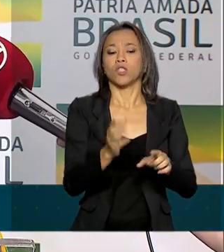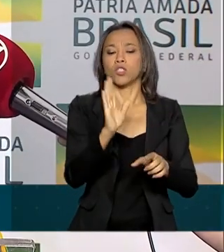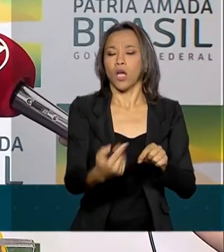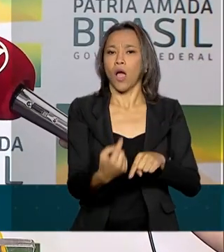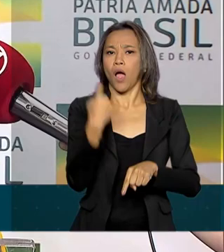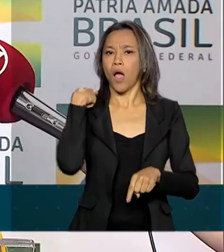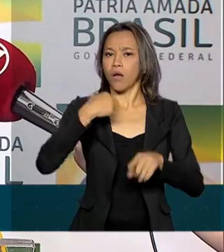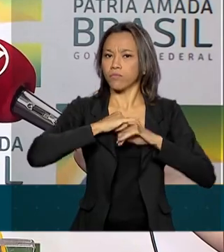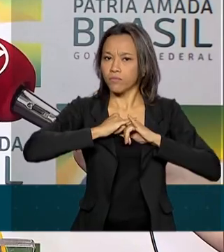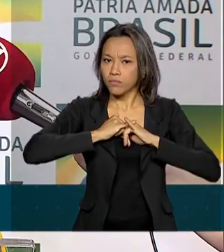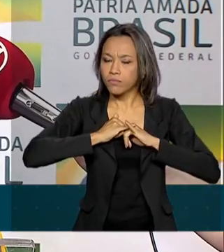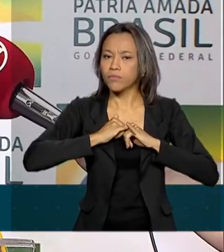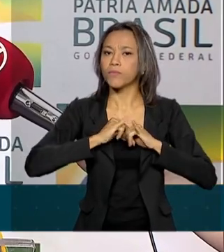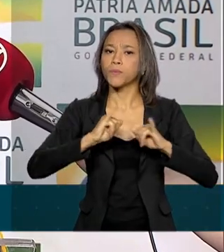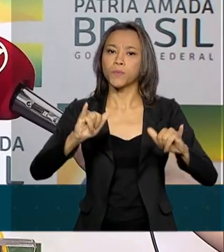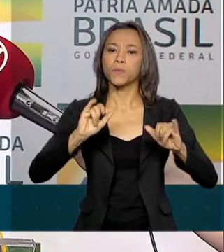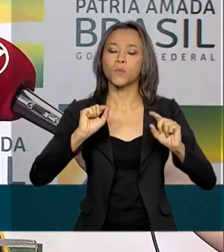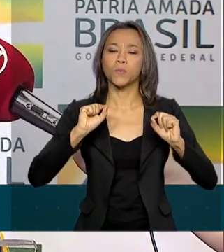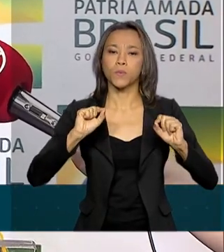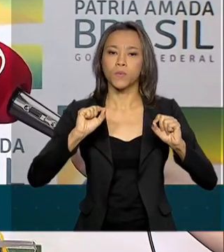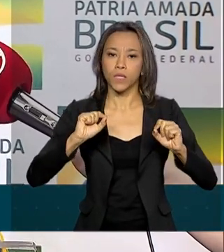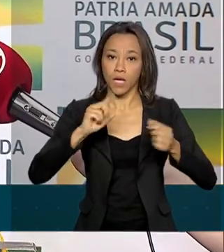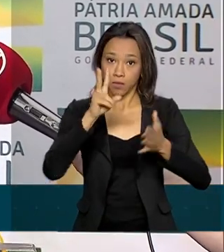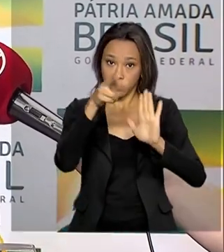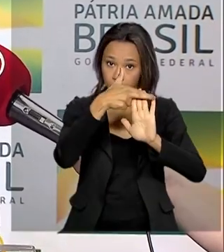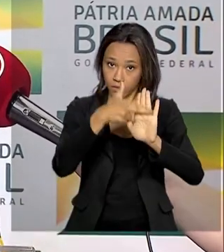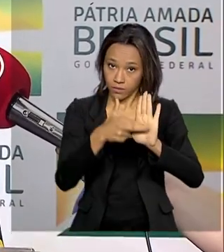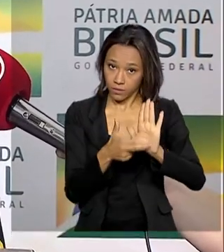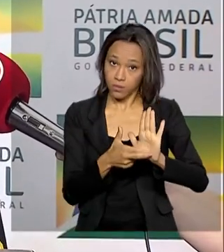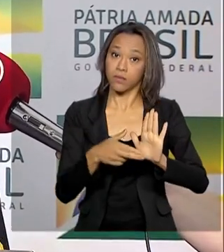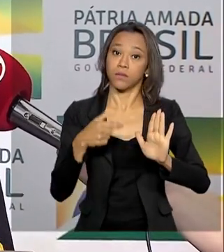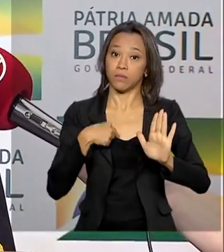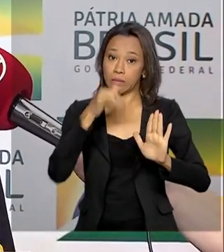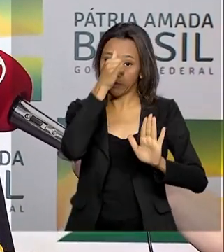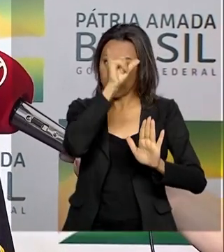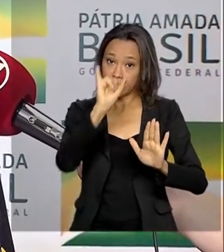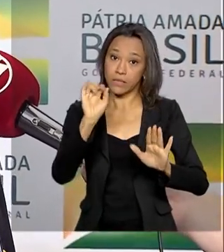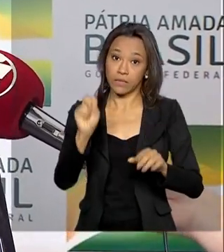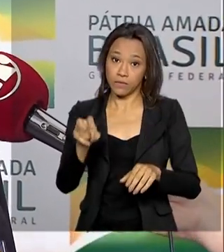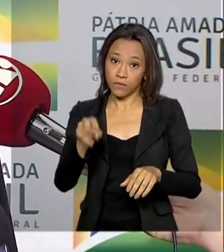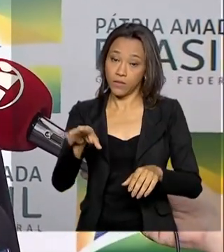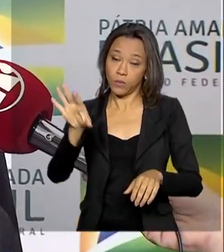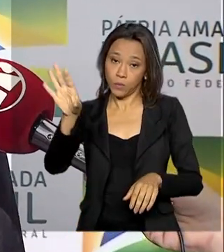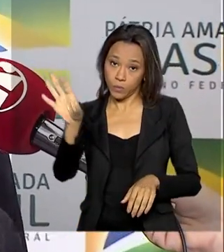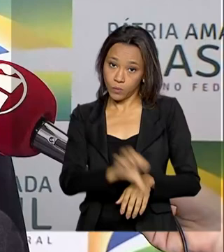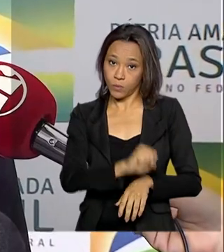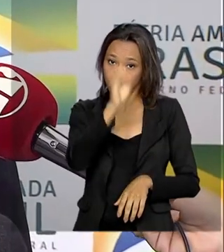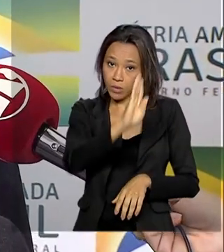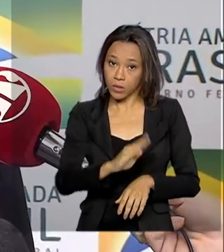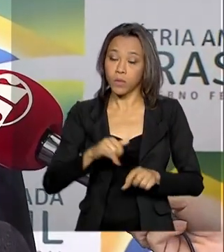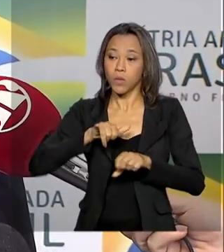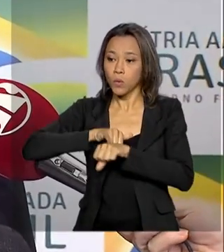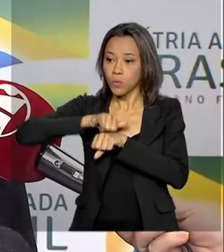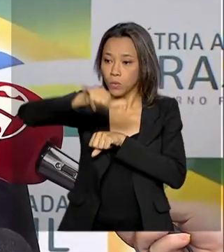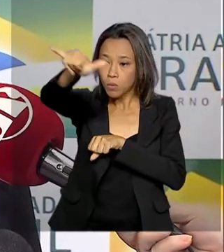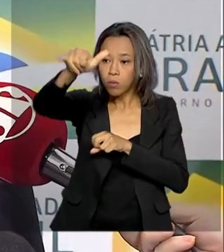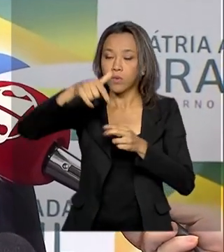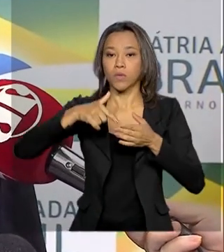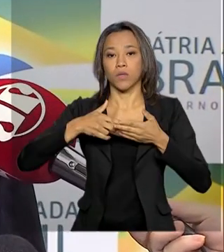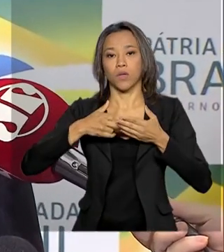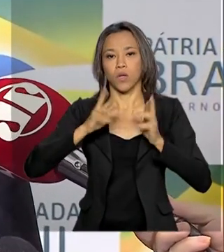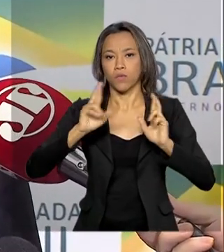relação a esse tipo de vírus. Então os portos, aeroportos estão vigiados.